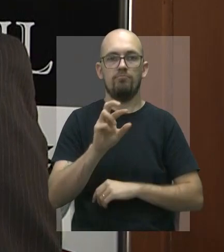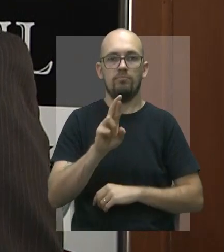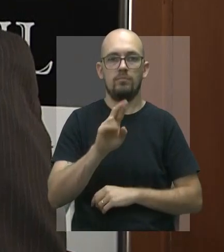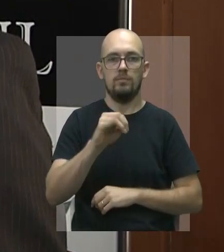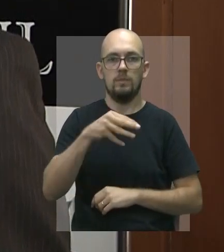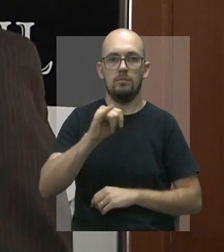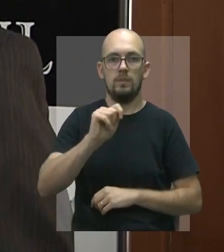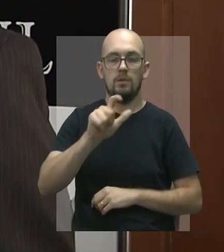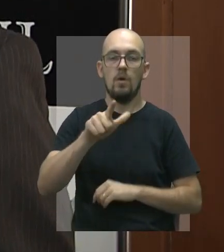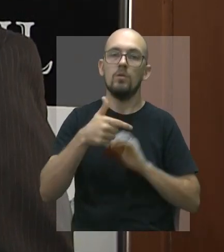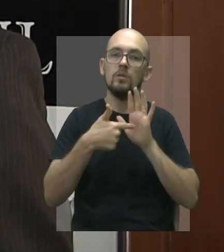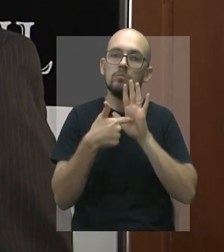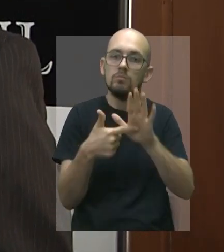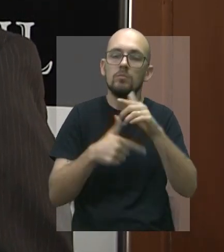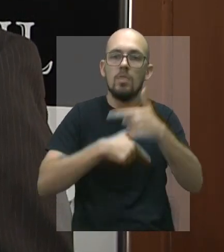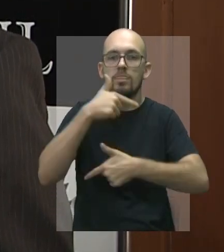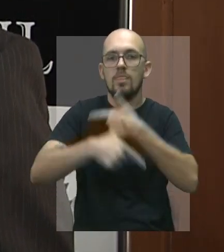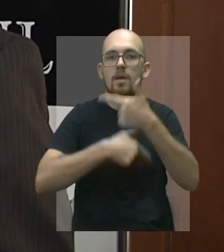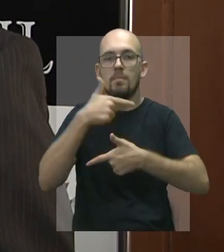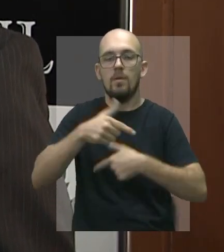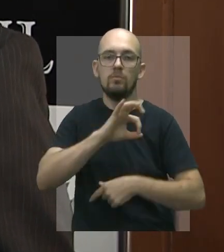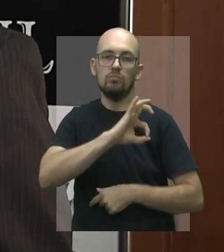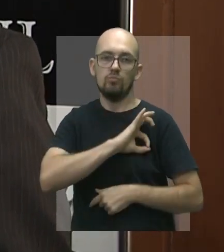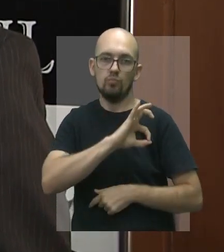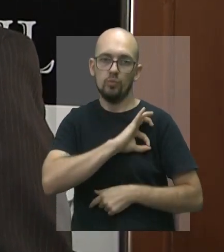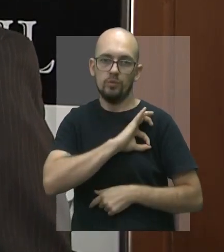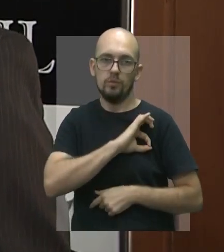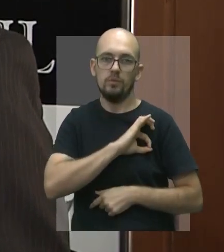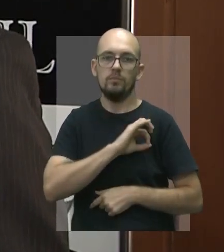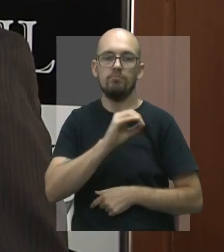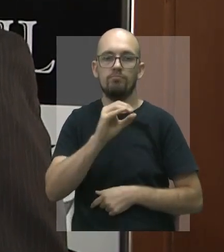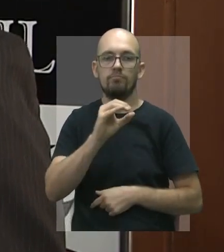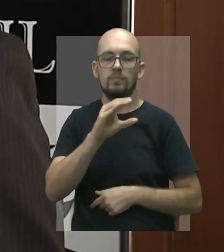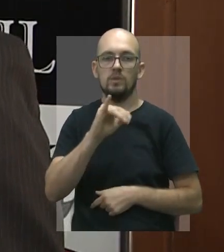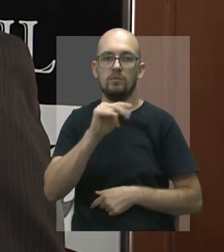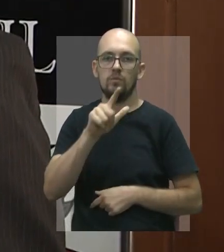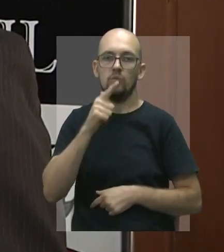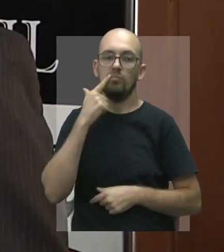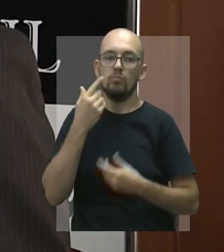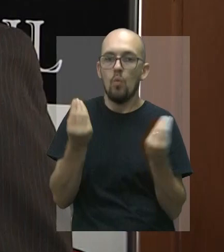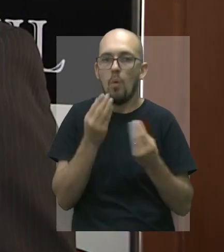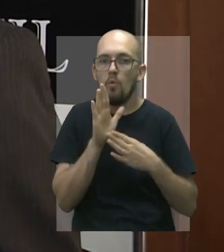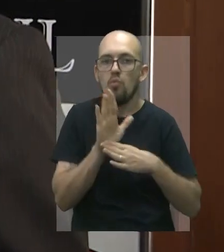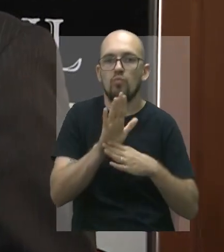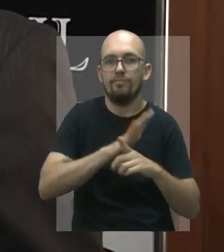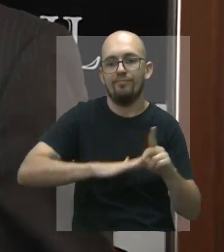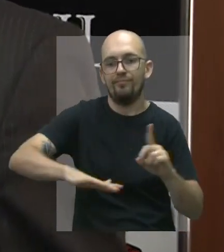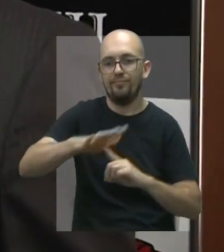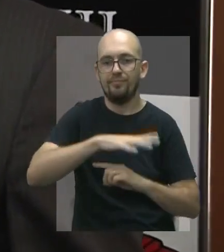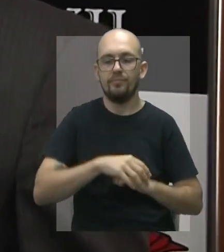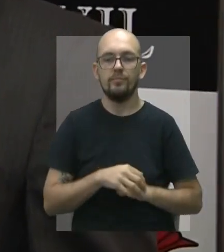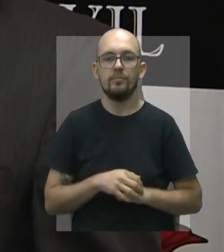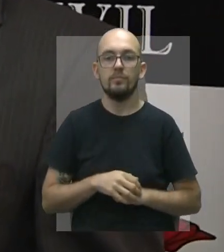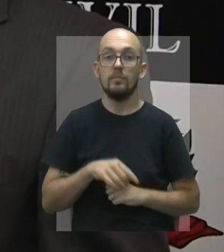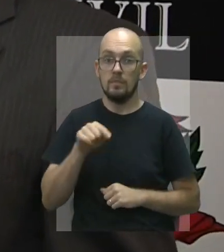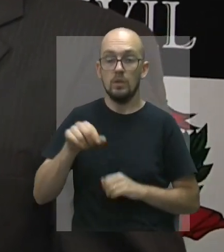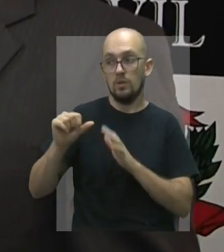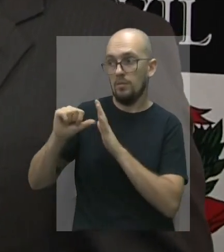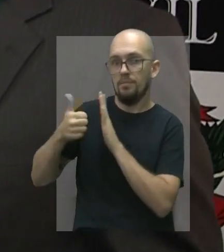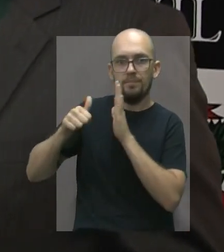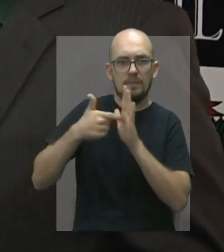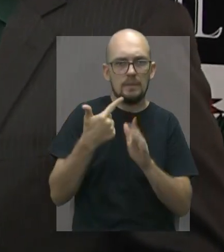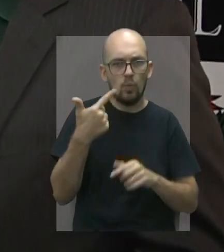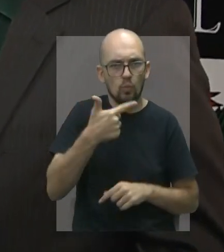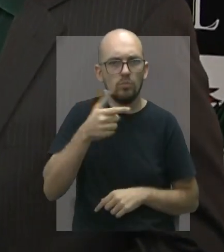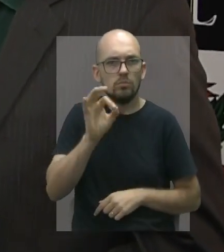pouquinho desse trabalho de Polícia Judiciária e a sua importância para a comunidade. Bom, esse ano já é a segunda edição. Queria que o senhor falasse